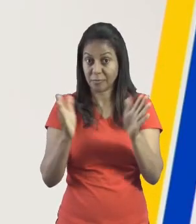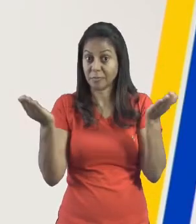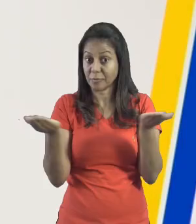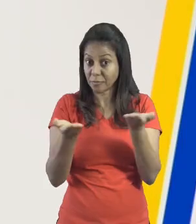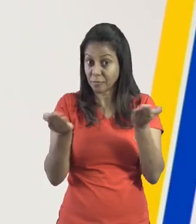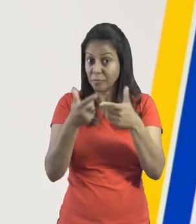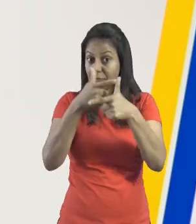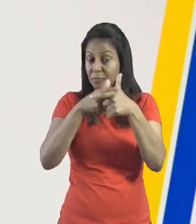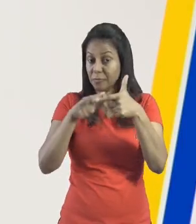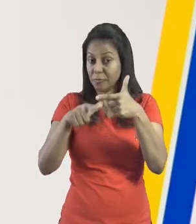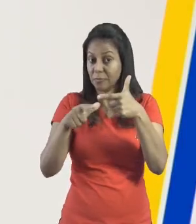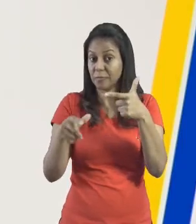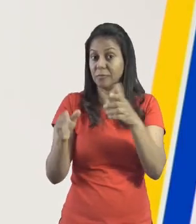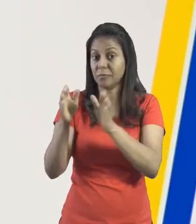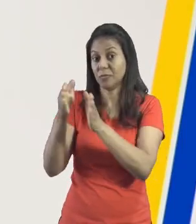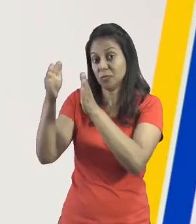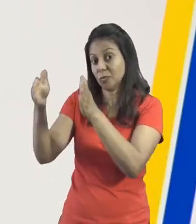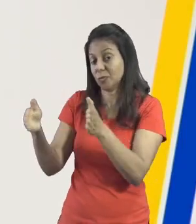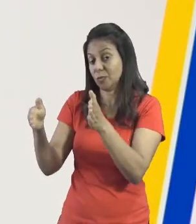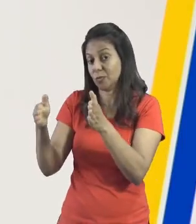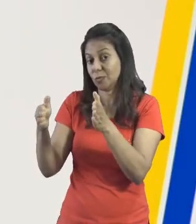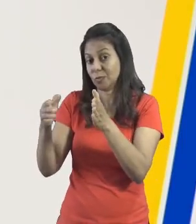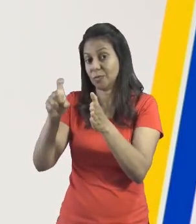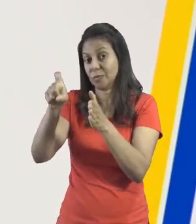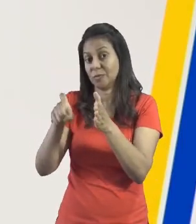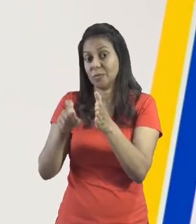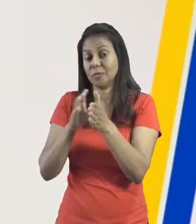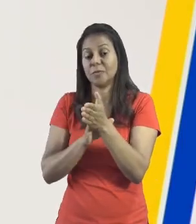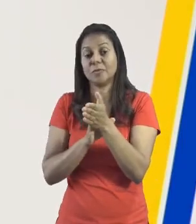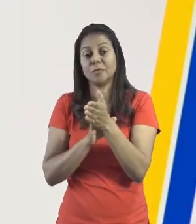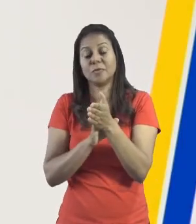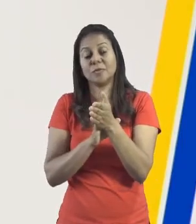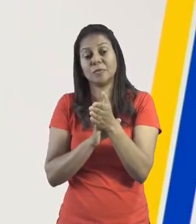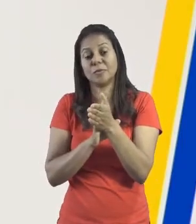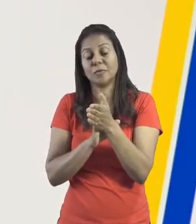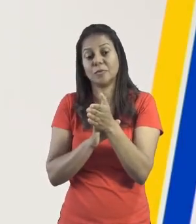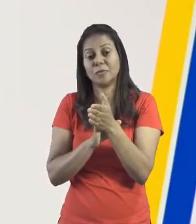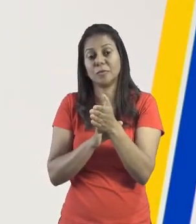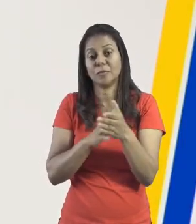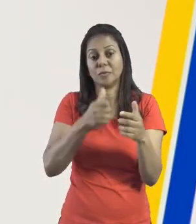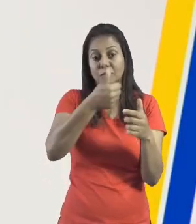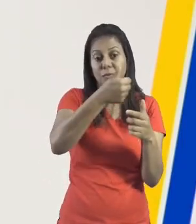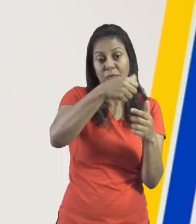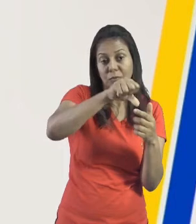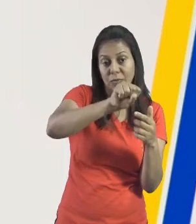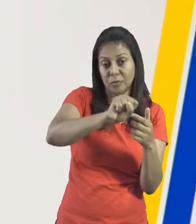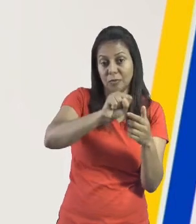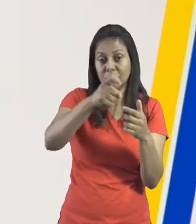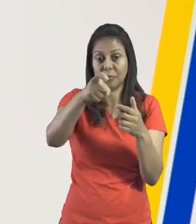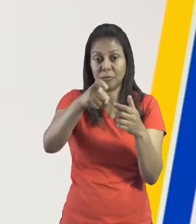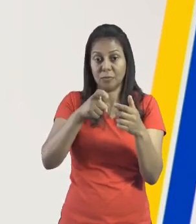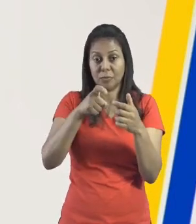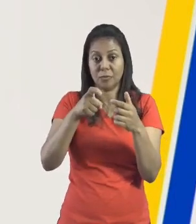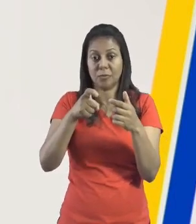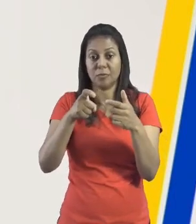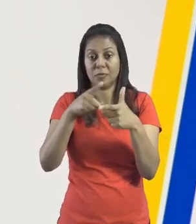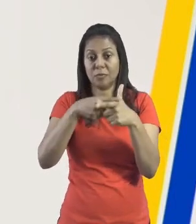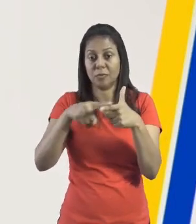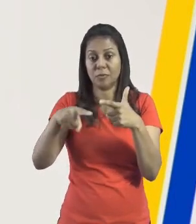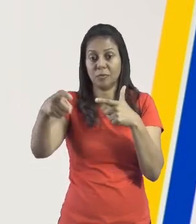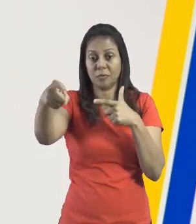dividir o segundo termo também pelo x. Ao dividir 18x por x, o